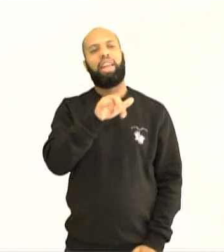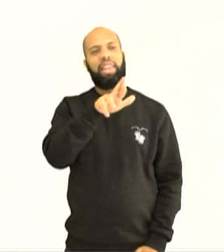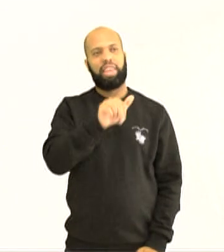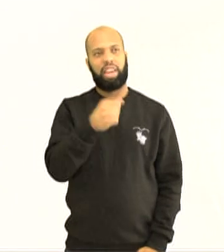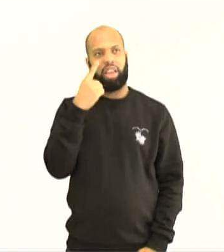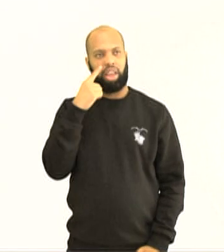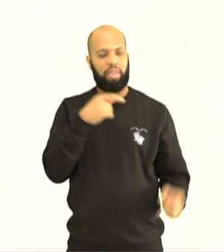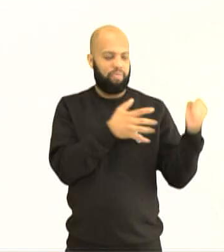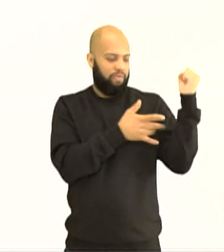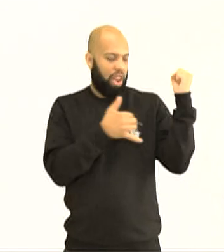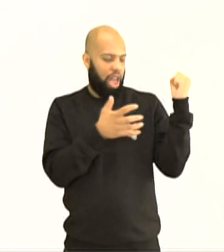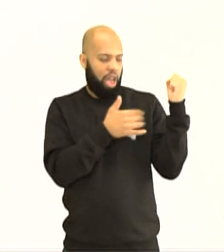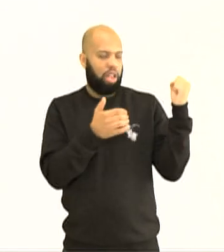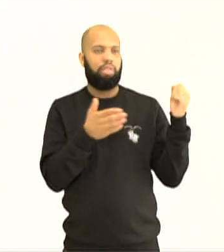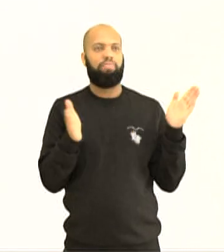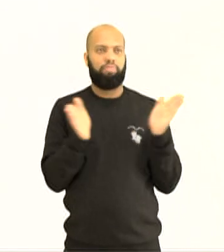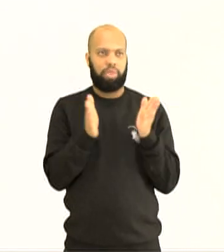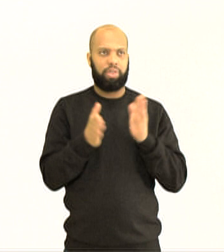lira.